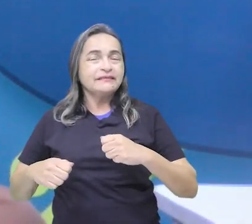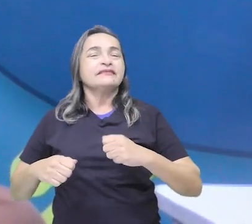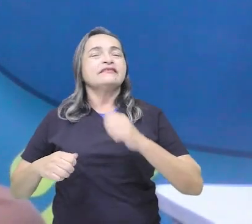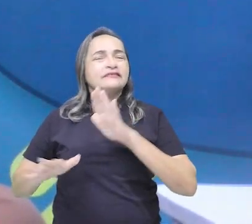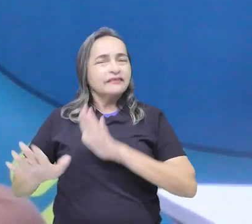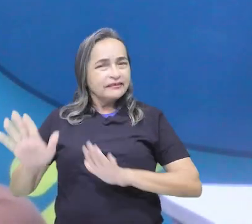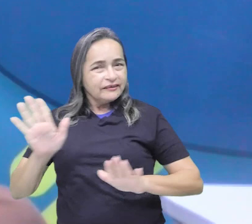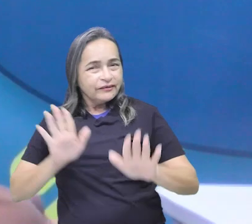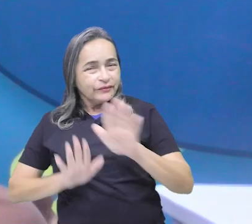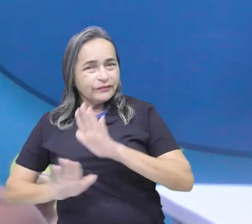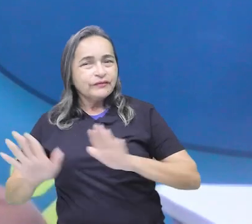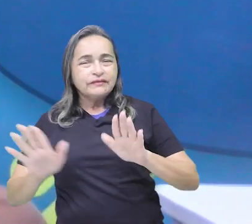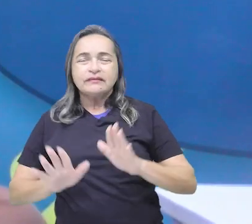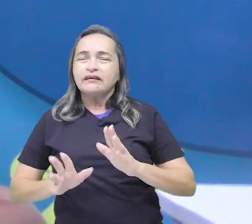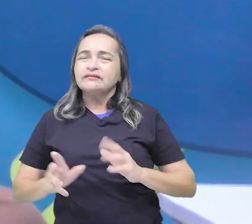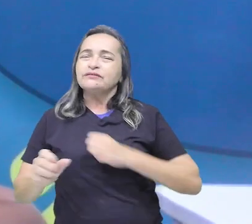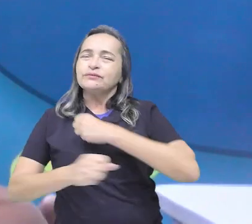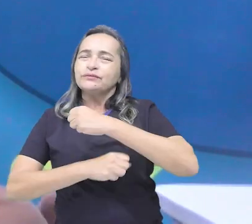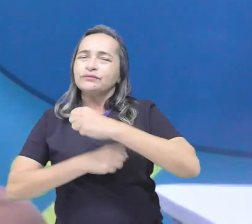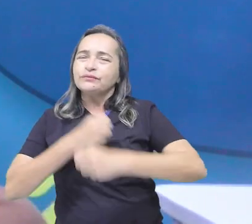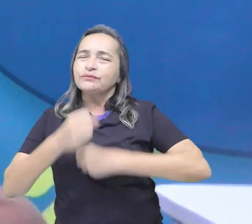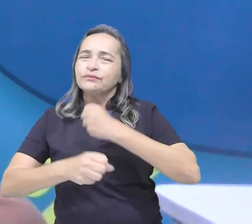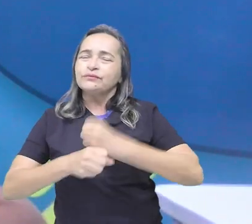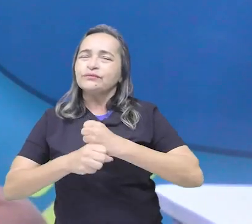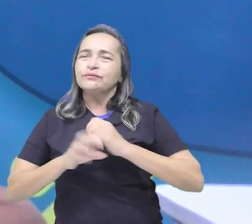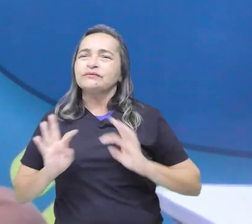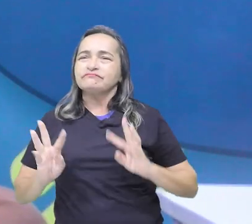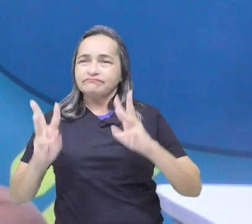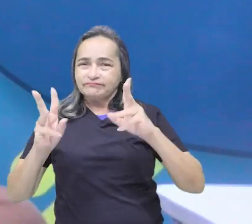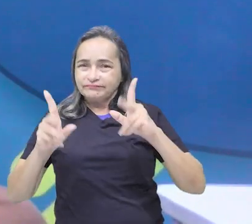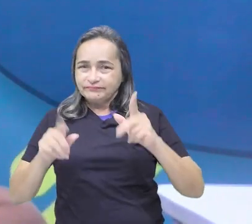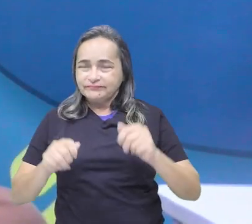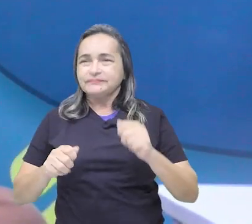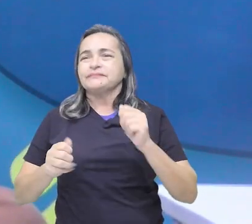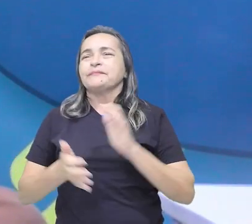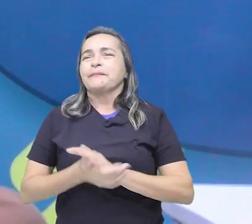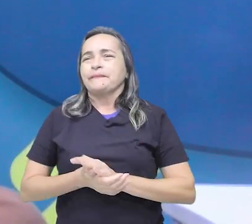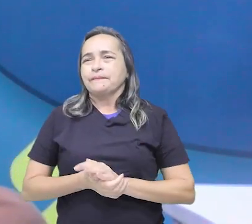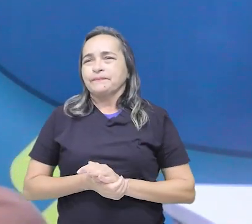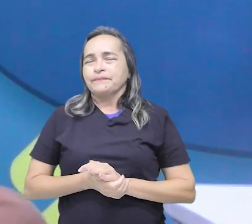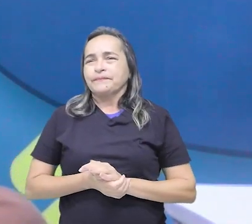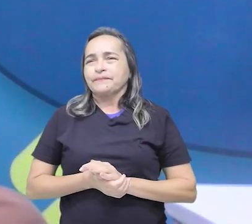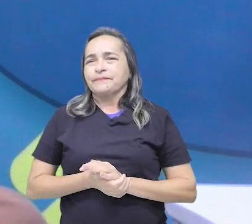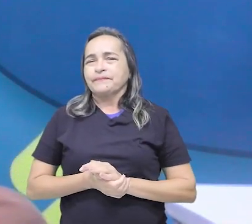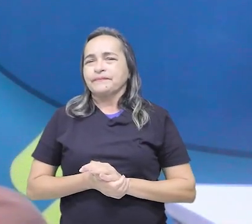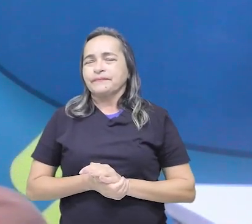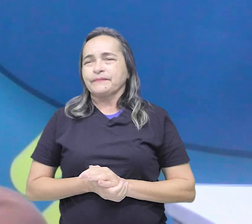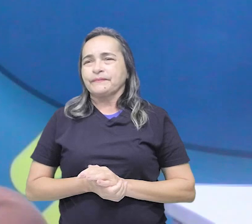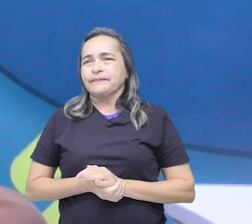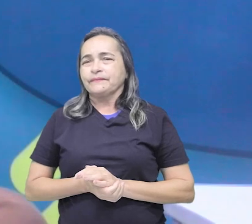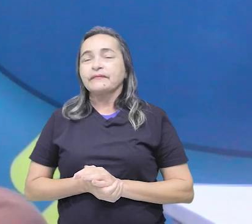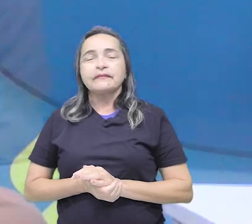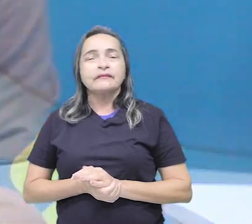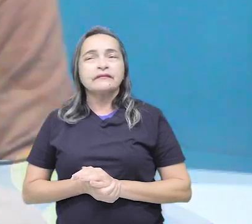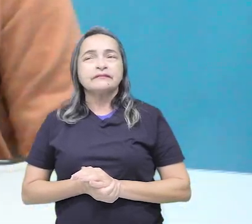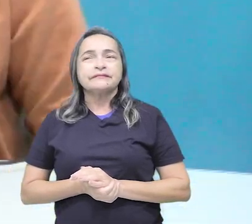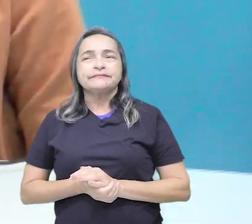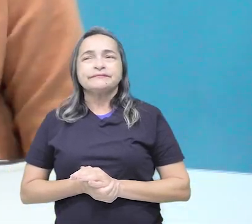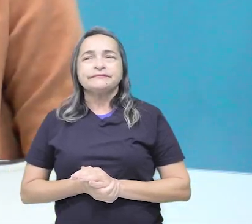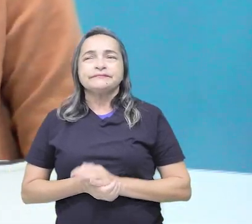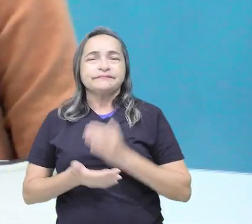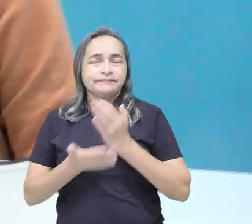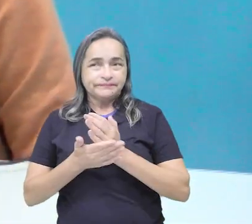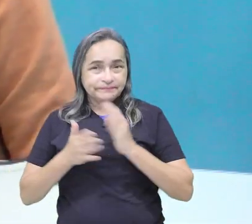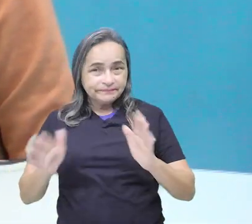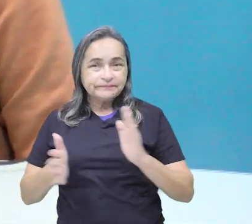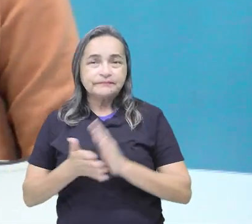nos procurando também durante esse ano, né? Na sequência, para poder ter o seu cuidado. Doutor, para finalizar, gostaria que o senhor